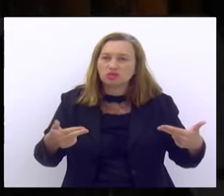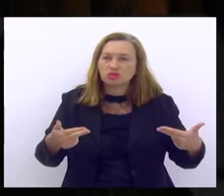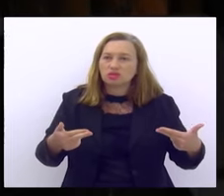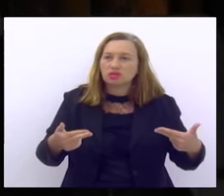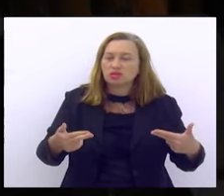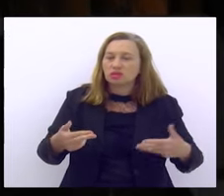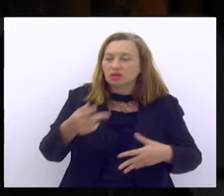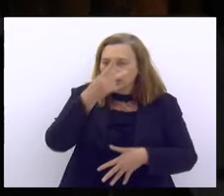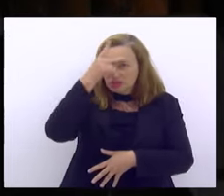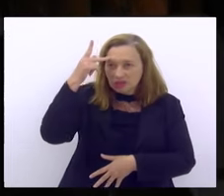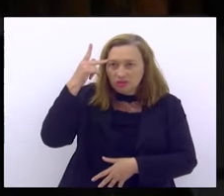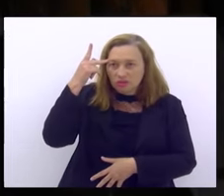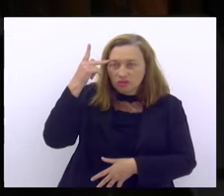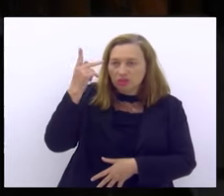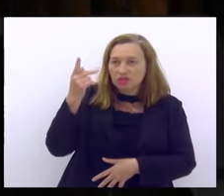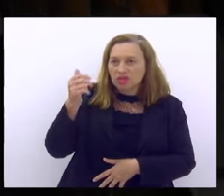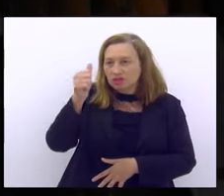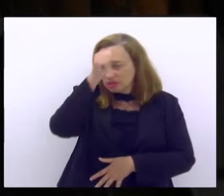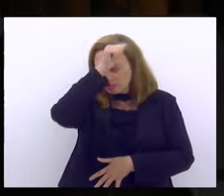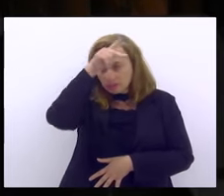da Prefeitura do Rio de Janeiro,